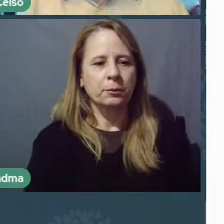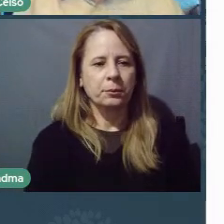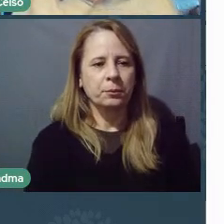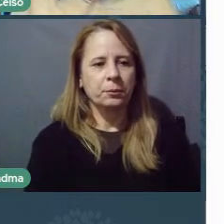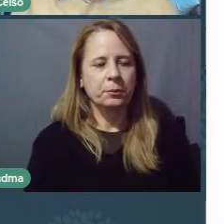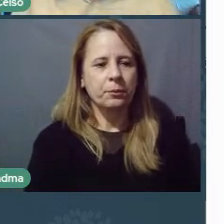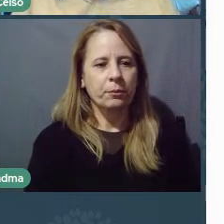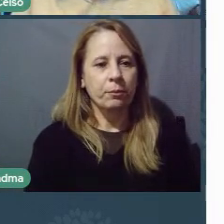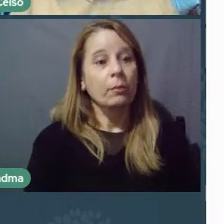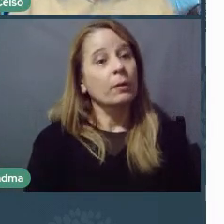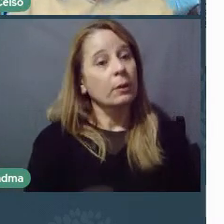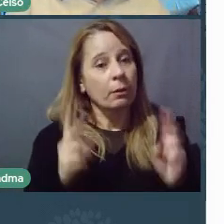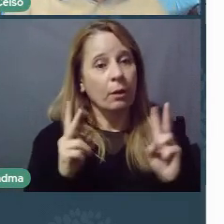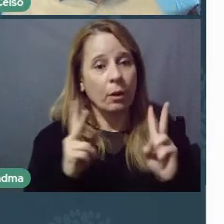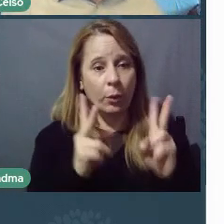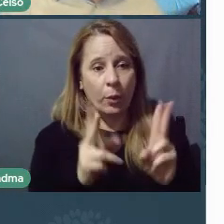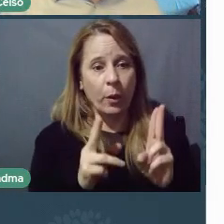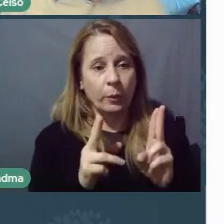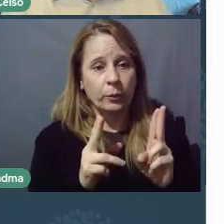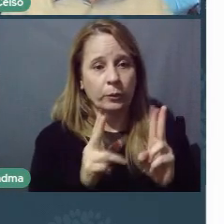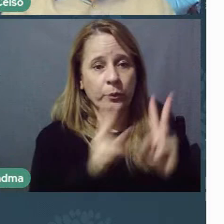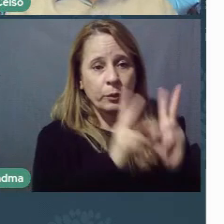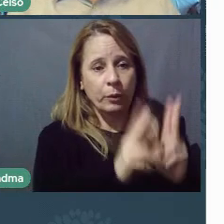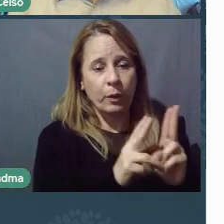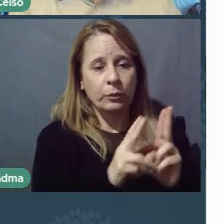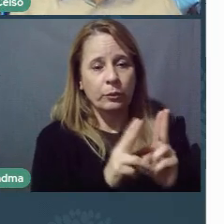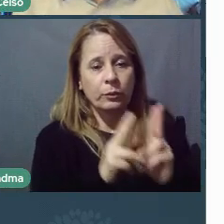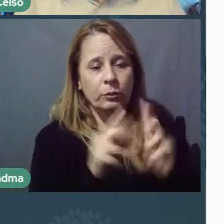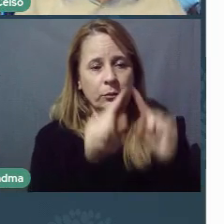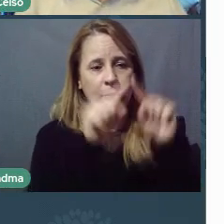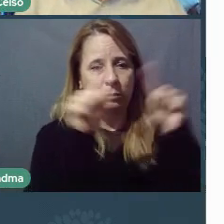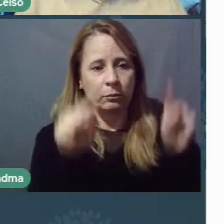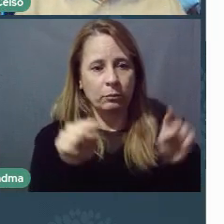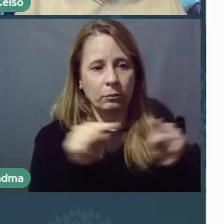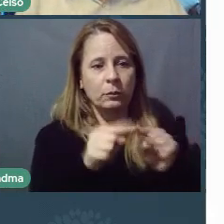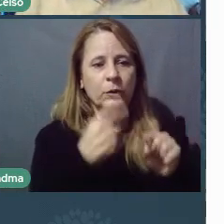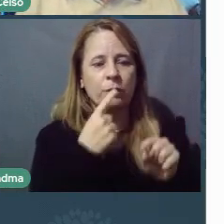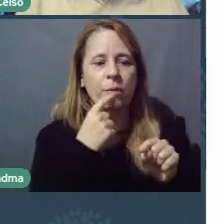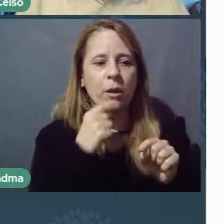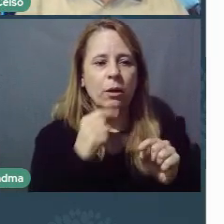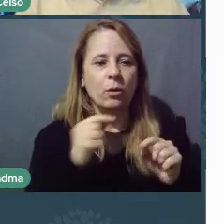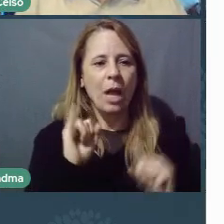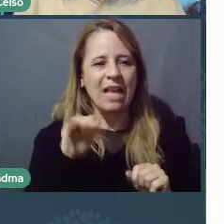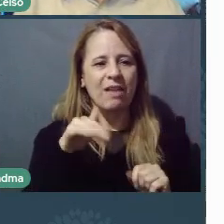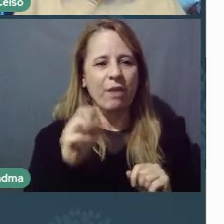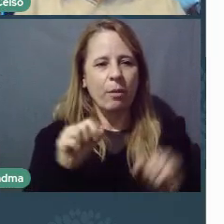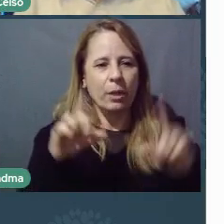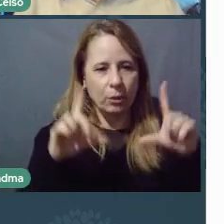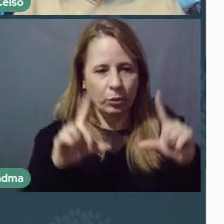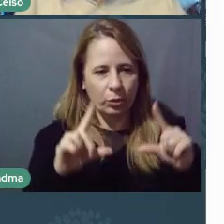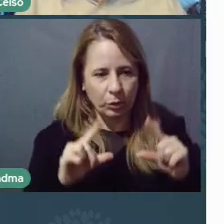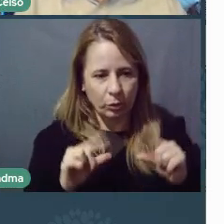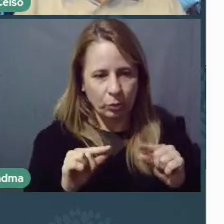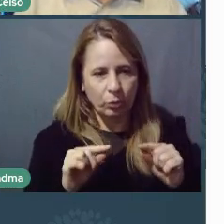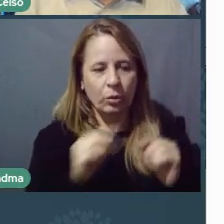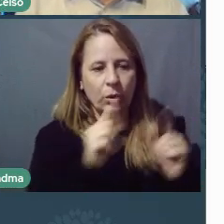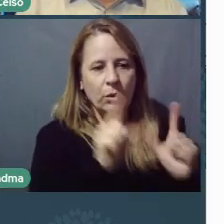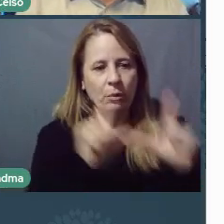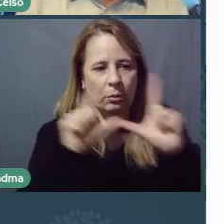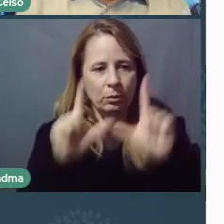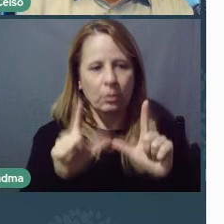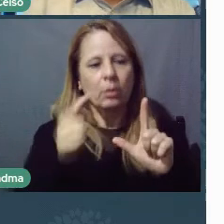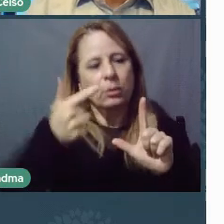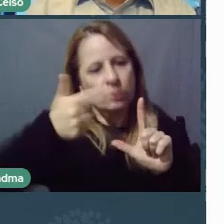E a mesma coisa aqui, exatamente, a inflamação diminui, né? E aqui, com exercício, diminui ainda